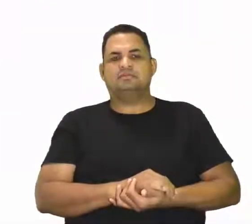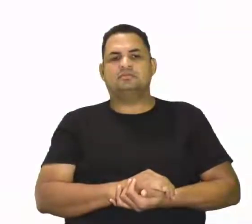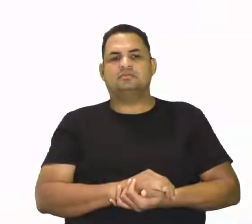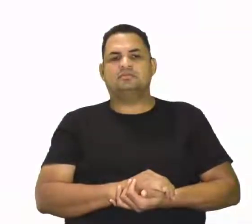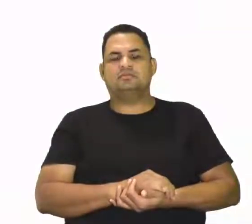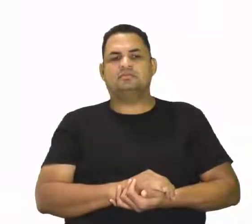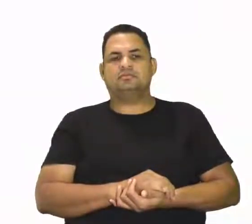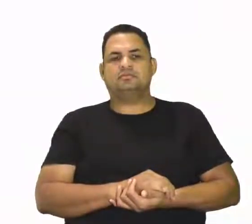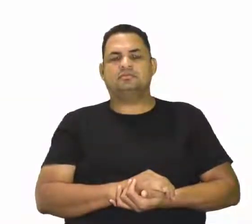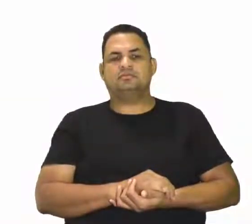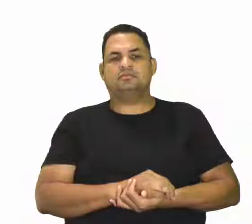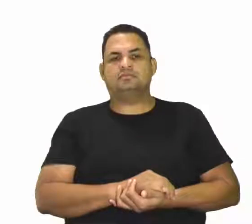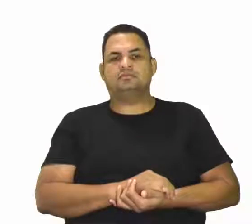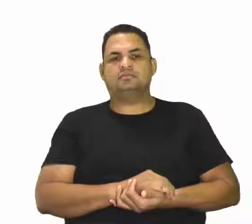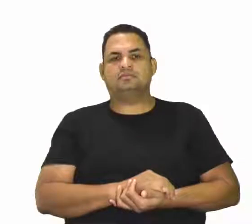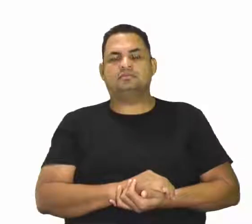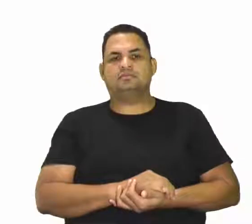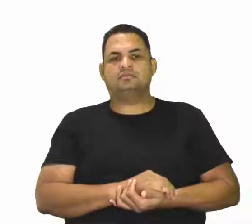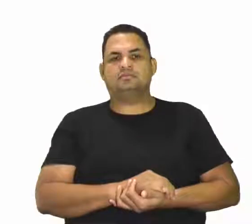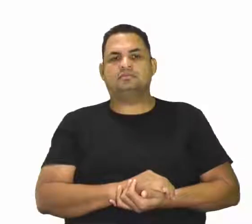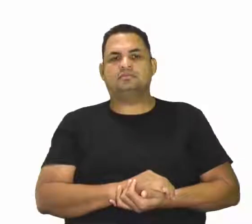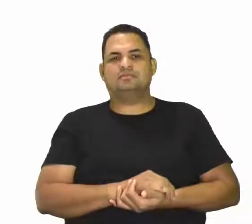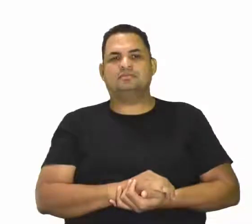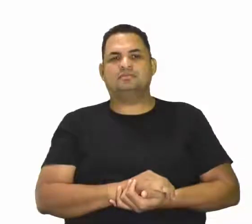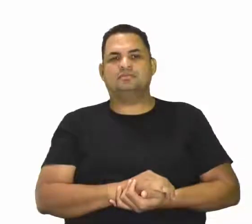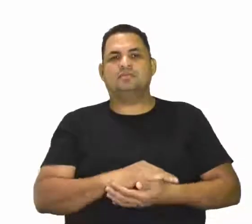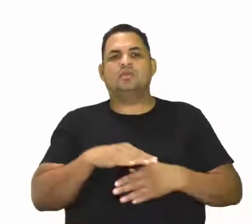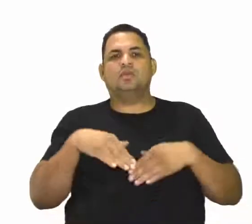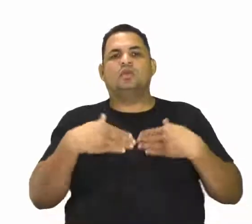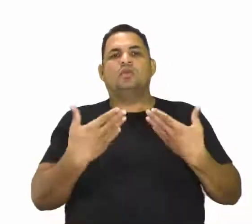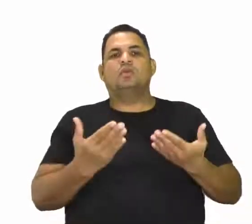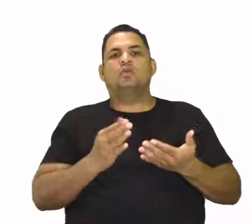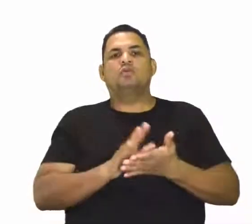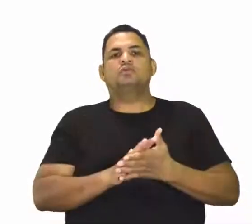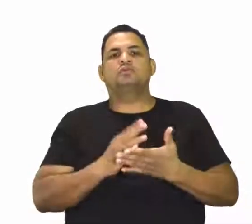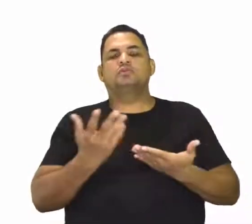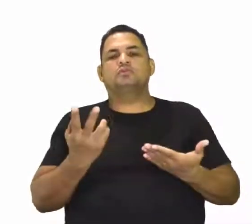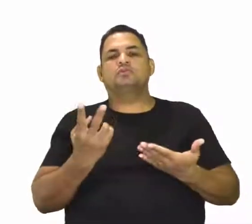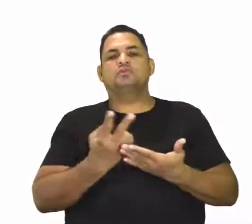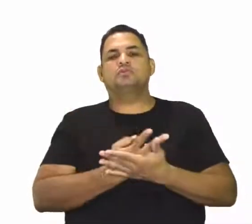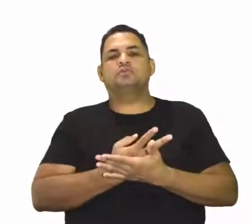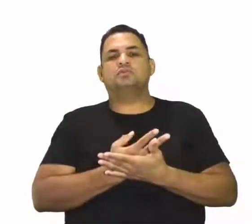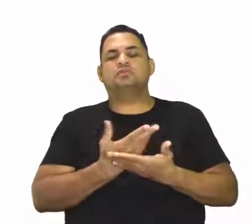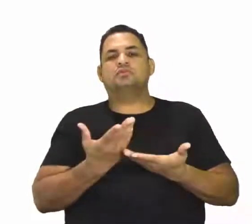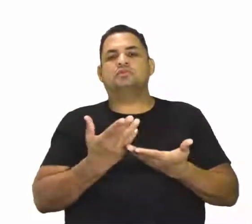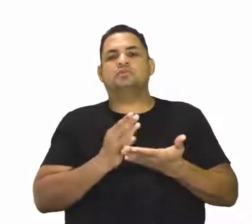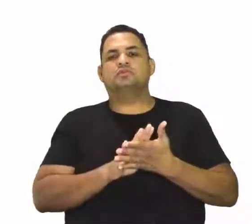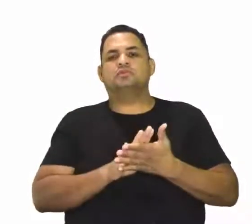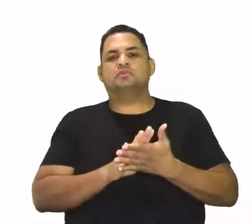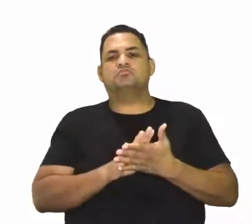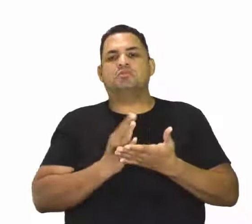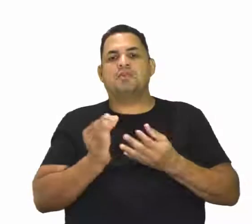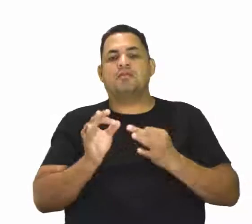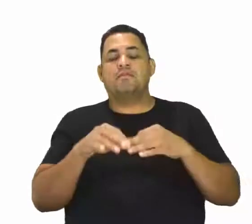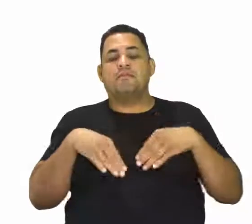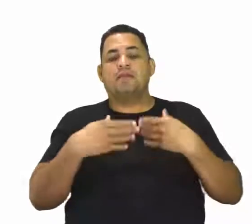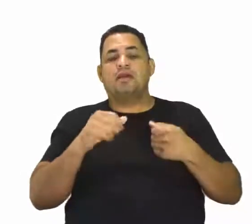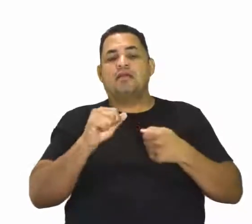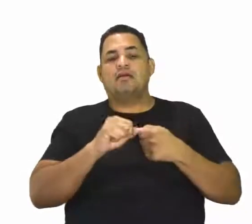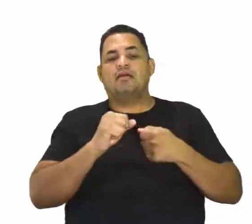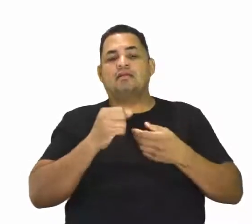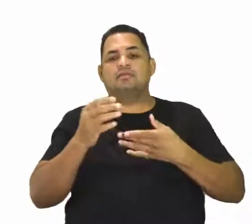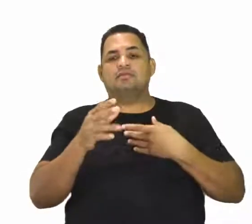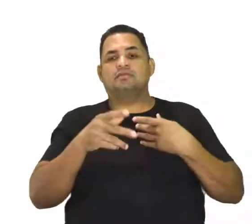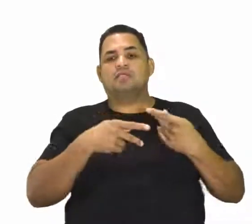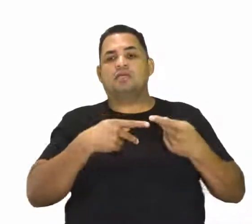E question 2. Question 2 foi boa. Quais são os fatores a serem considerados para a